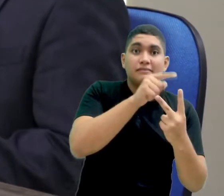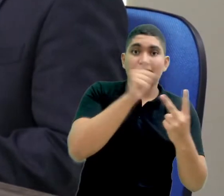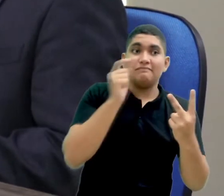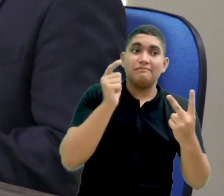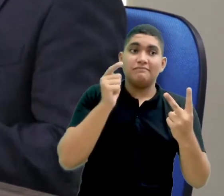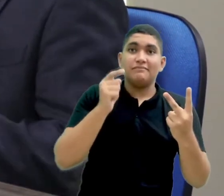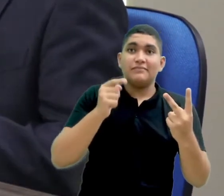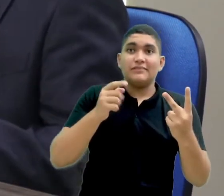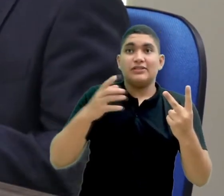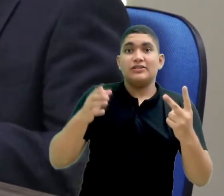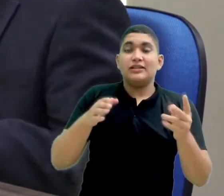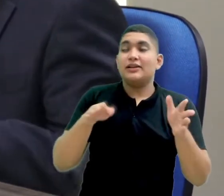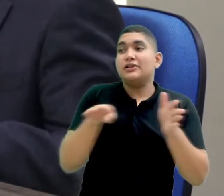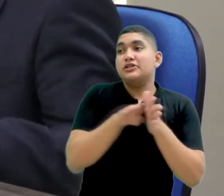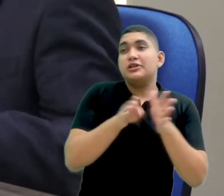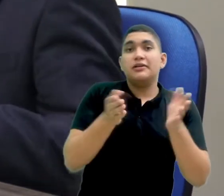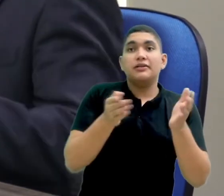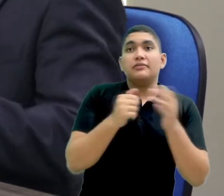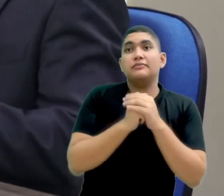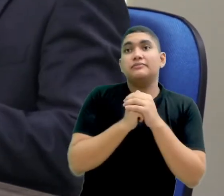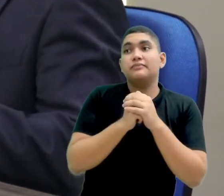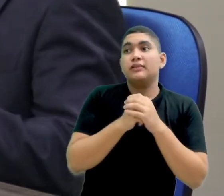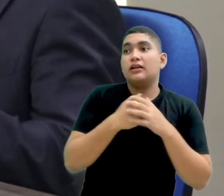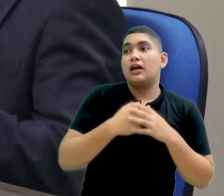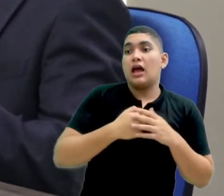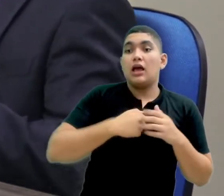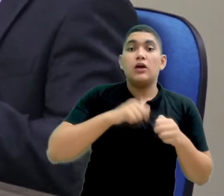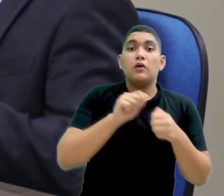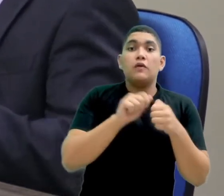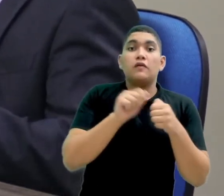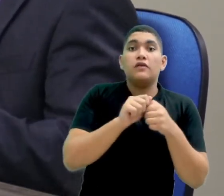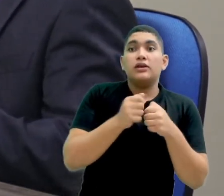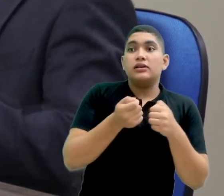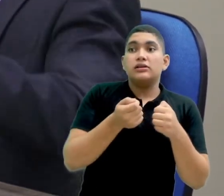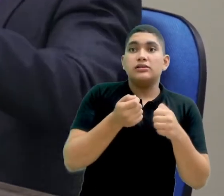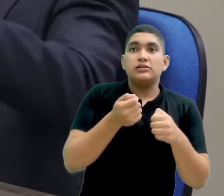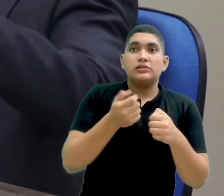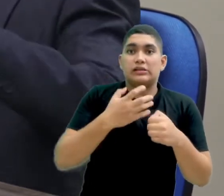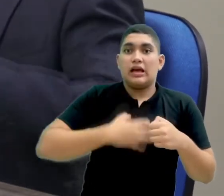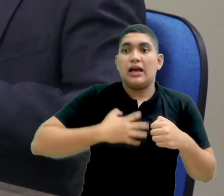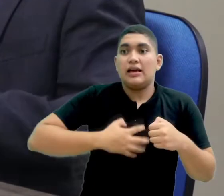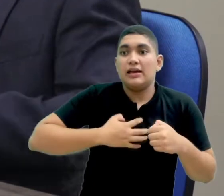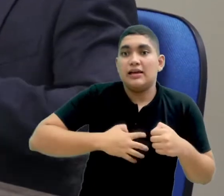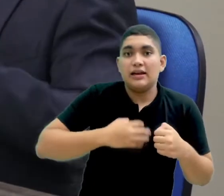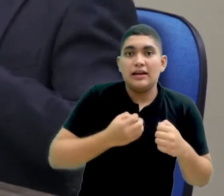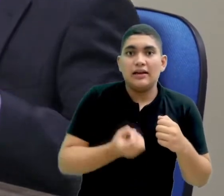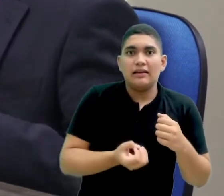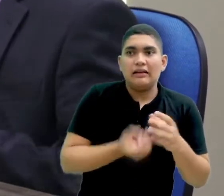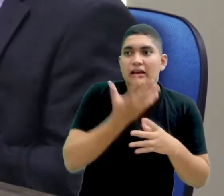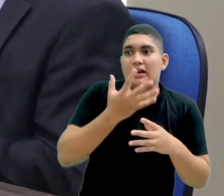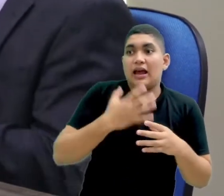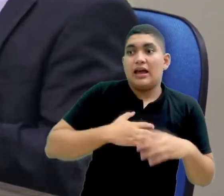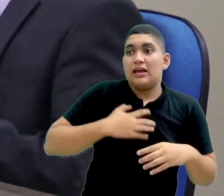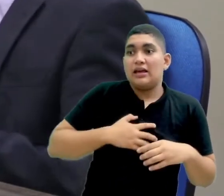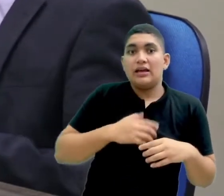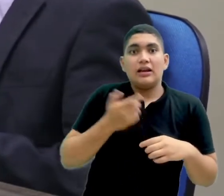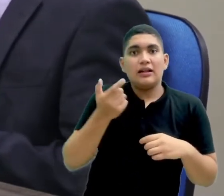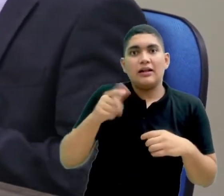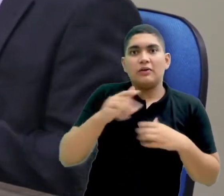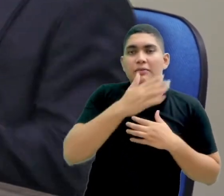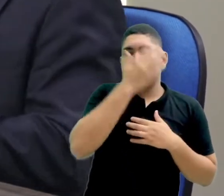está chegando, né? Eu fiz a situação, eu causei todo o